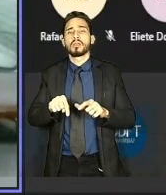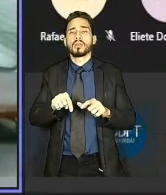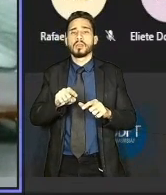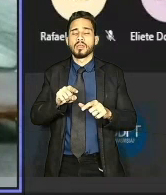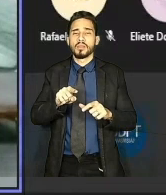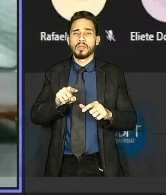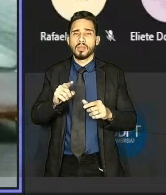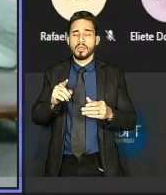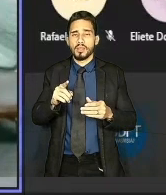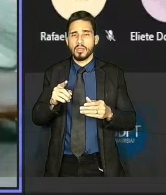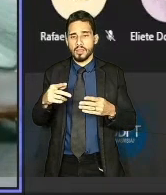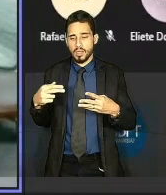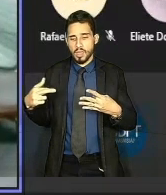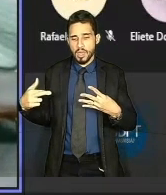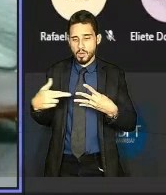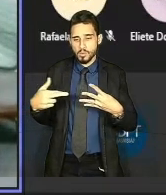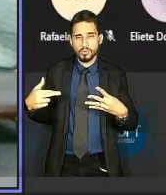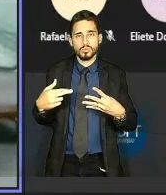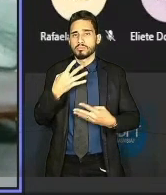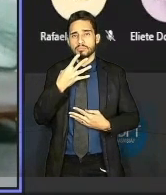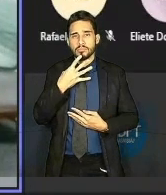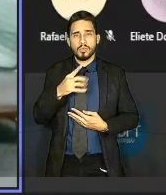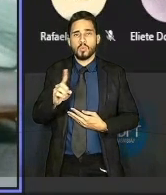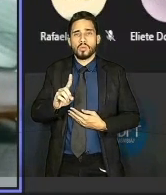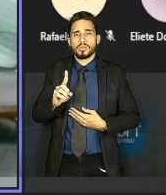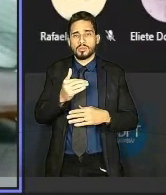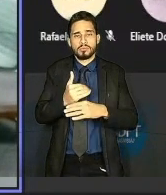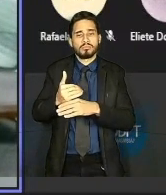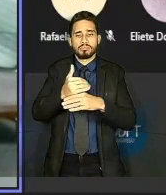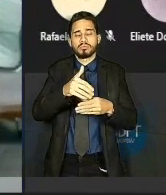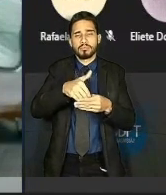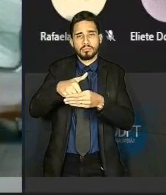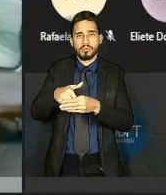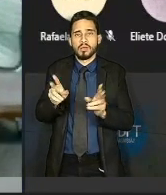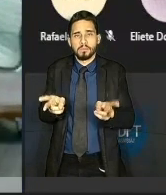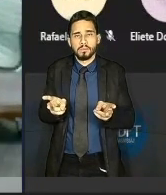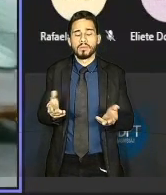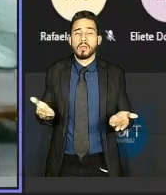em retificação é recurso não conhecido unânime.